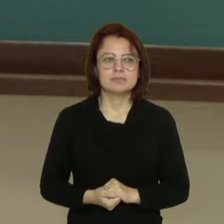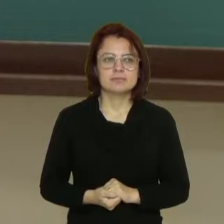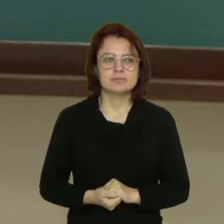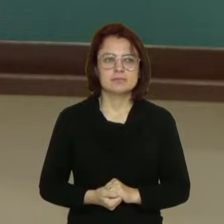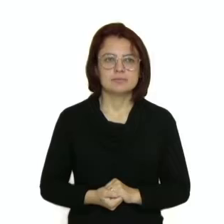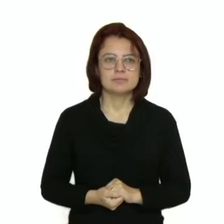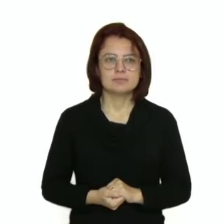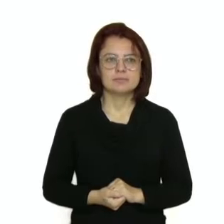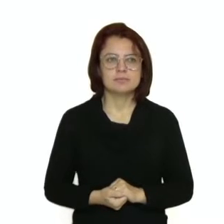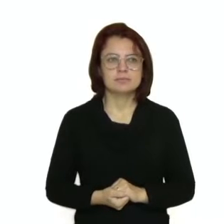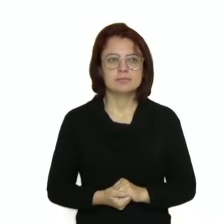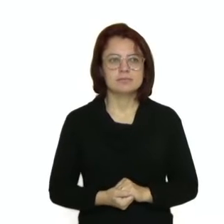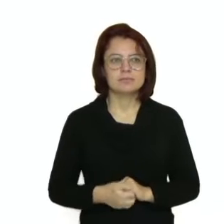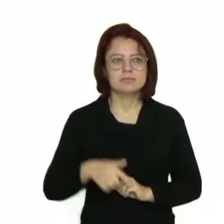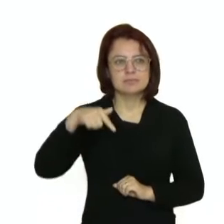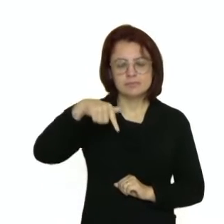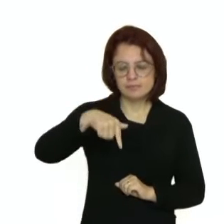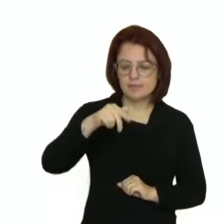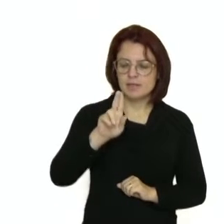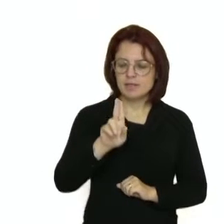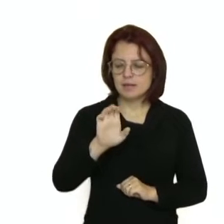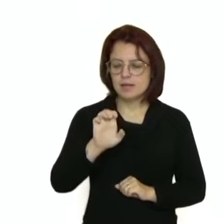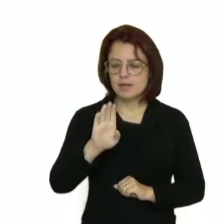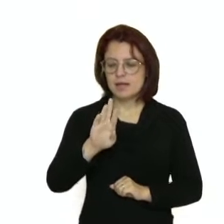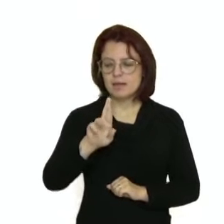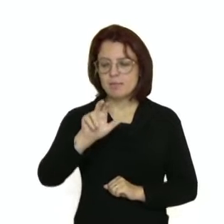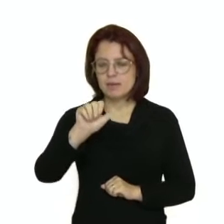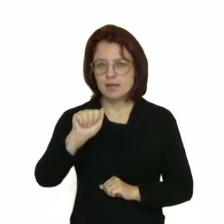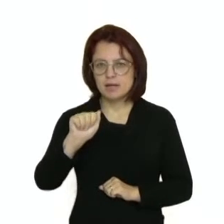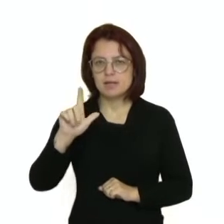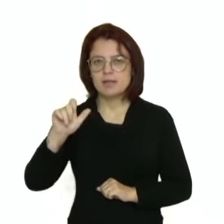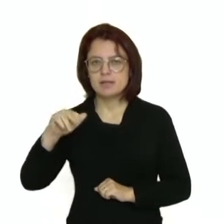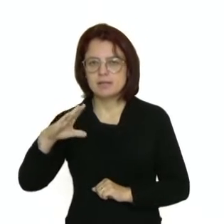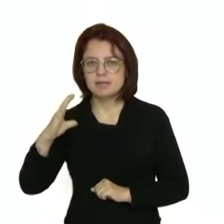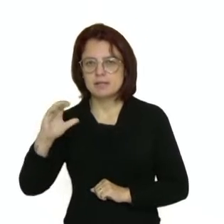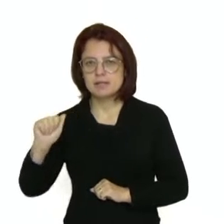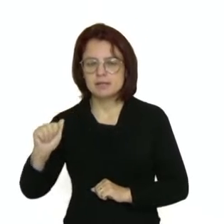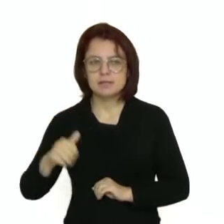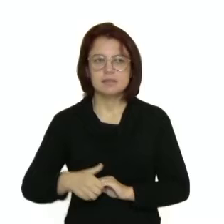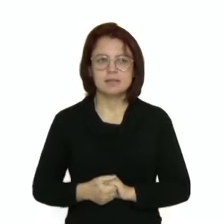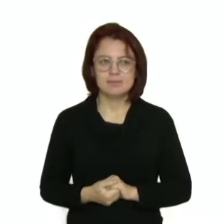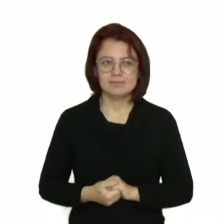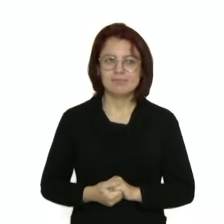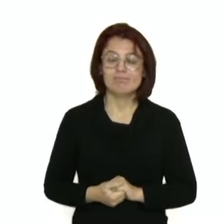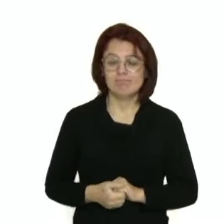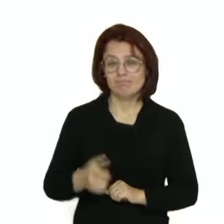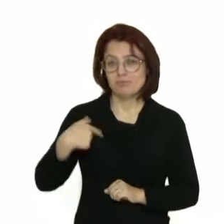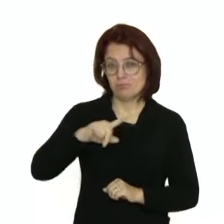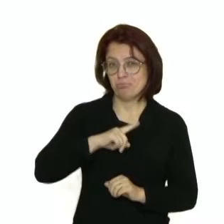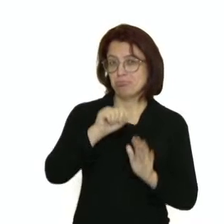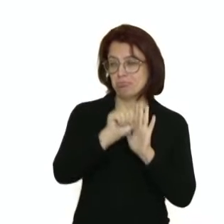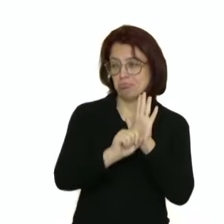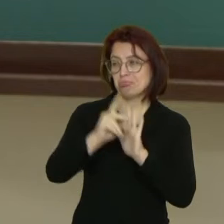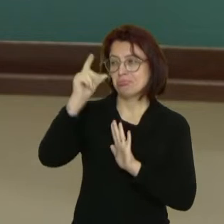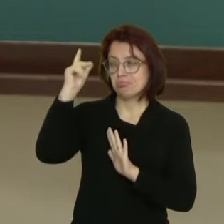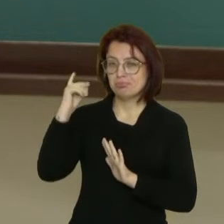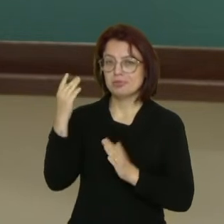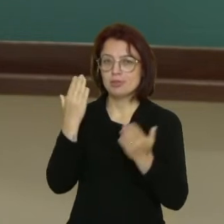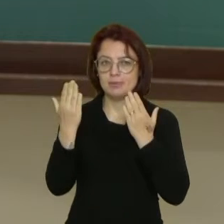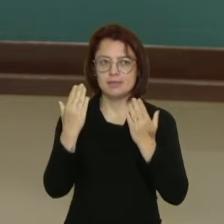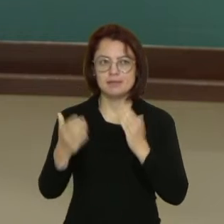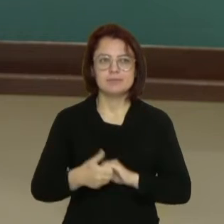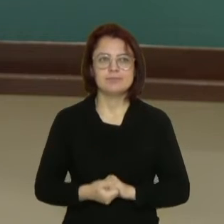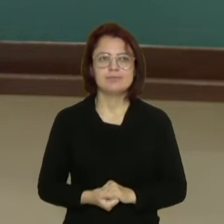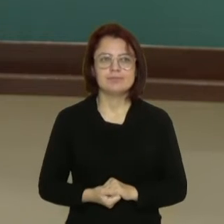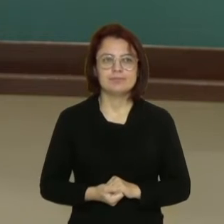comparação, um quebra-lanças dos romances de cavalaria. Voltamos muitos séculos aqui na comparação.